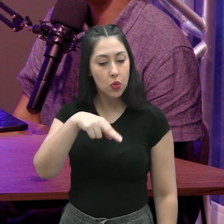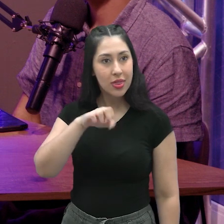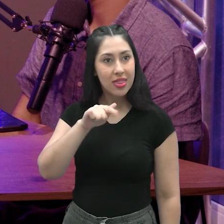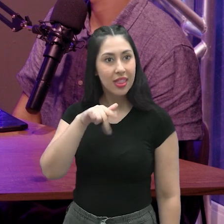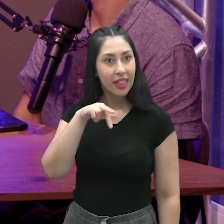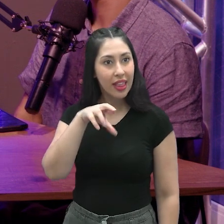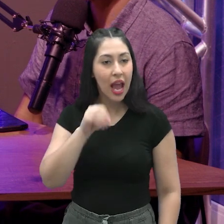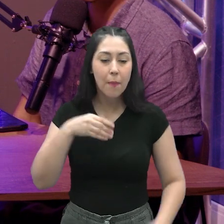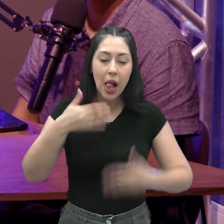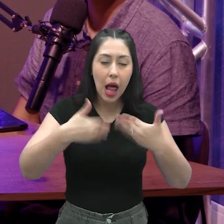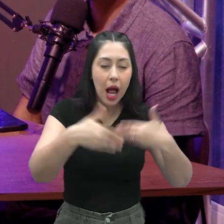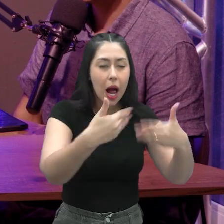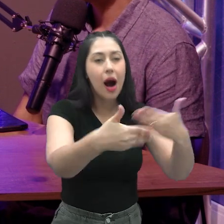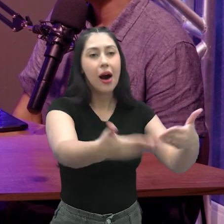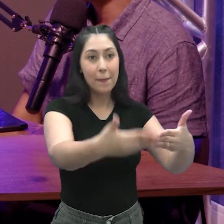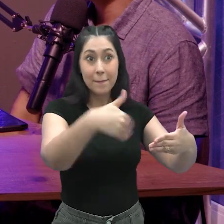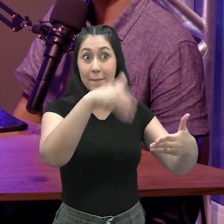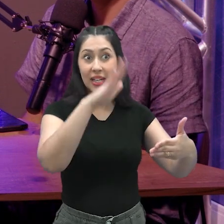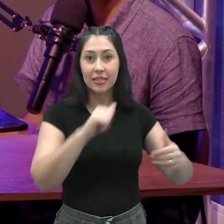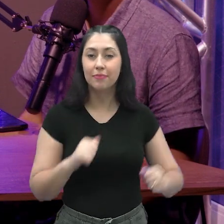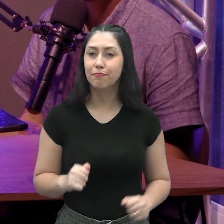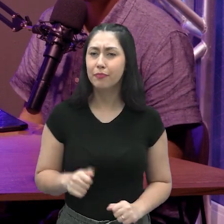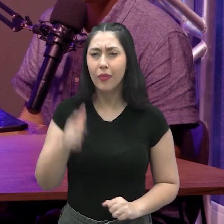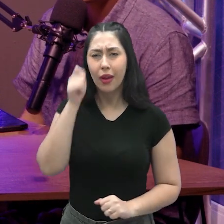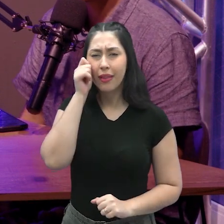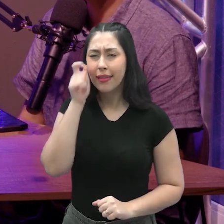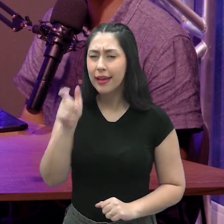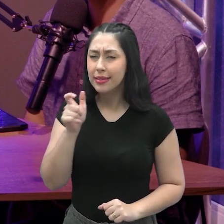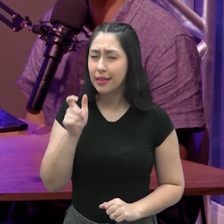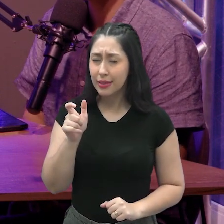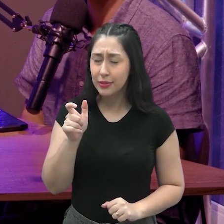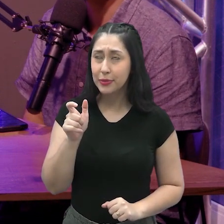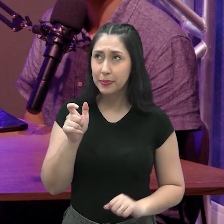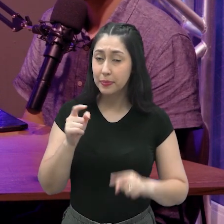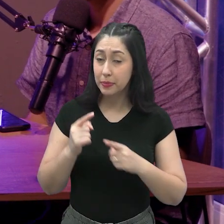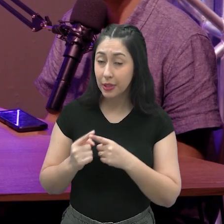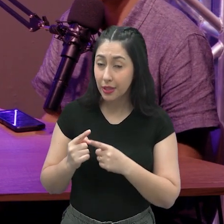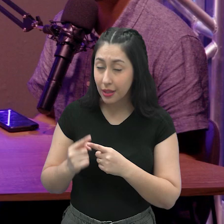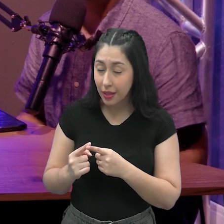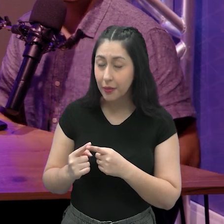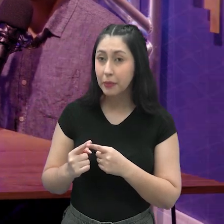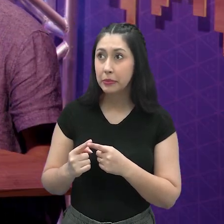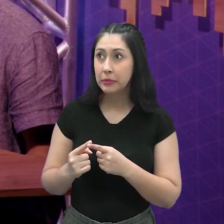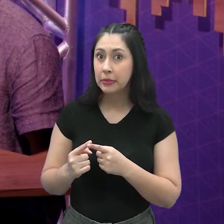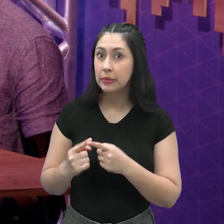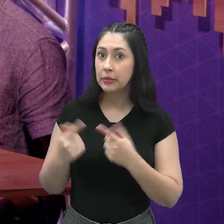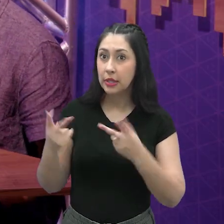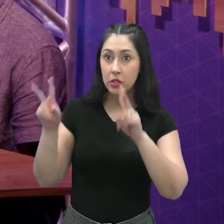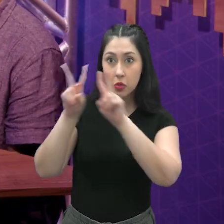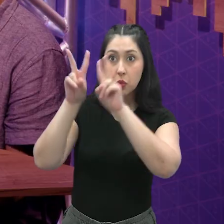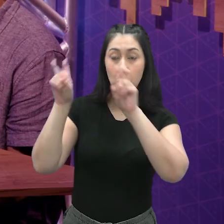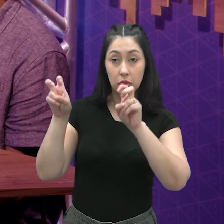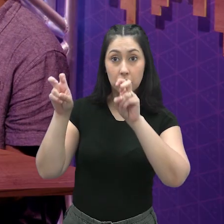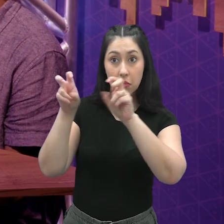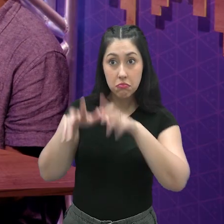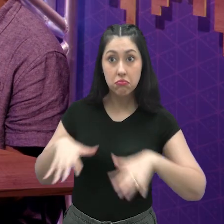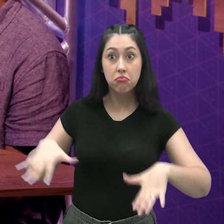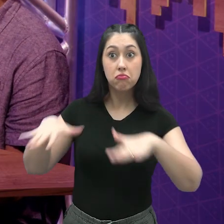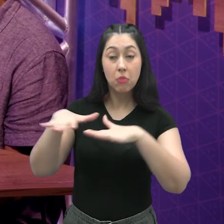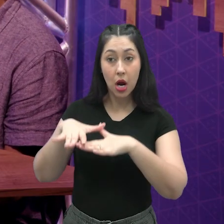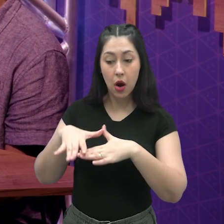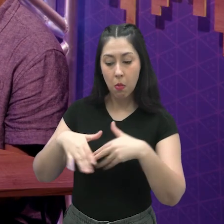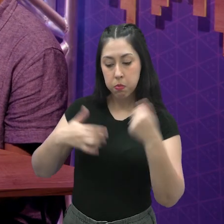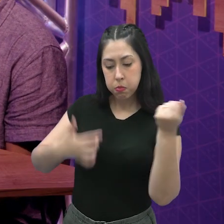pra frente foram outros artistas. Não, e é muito interessante porque, assim, já entrando no nosso tema,